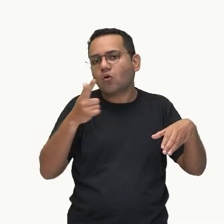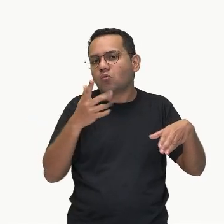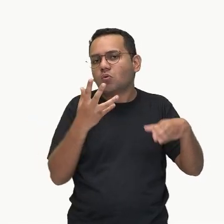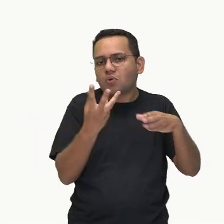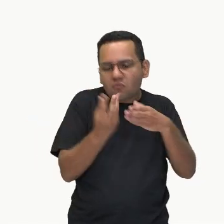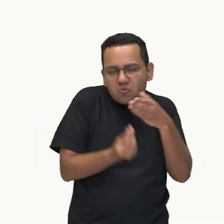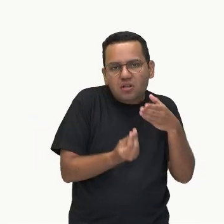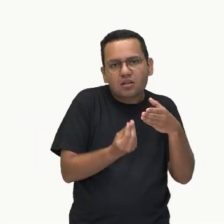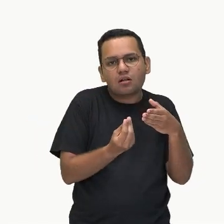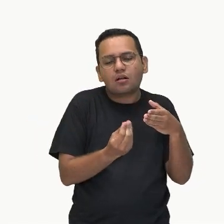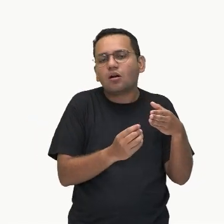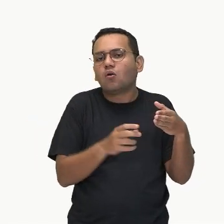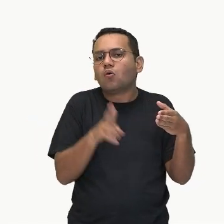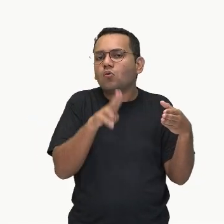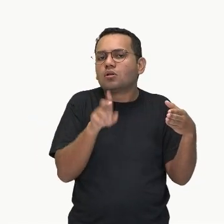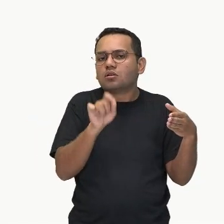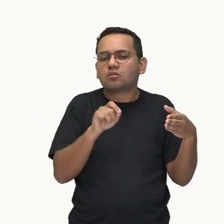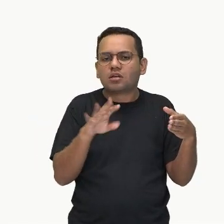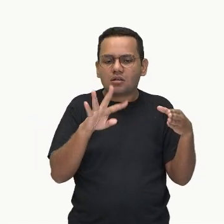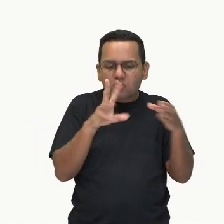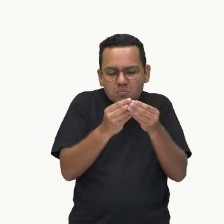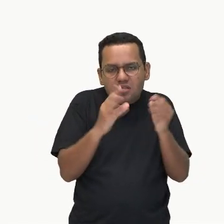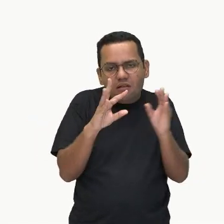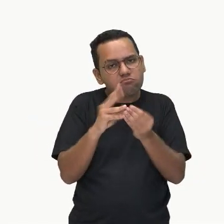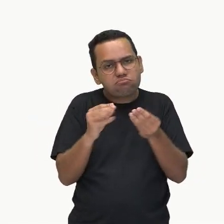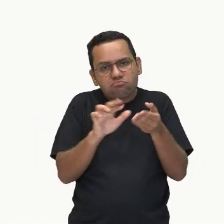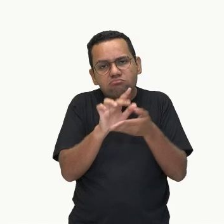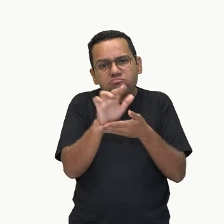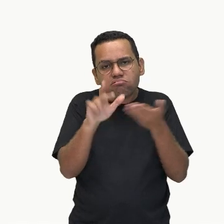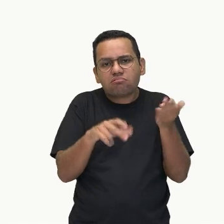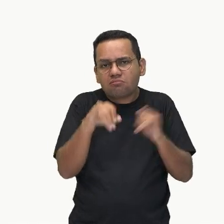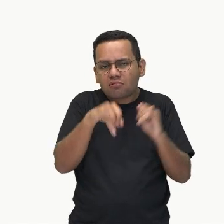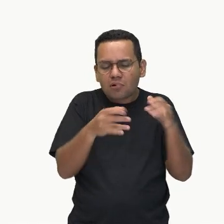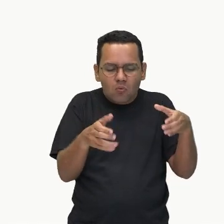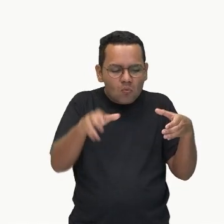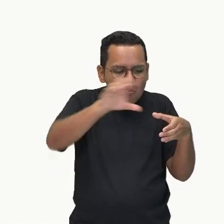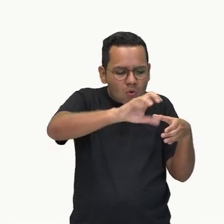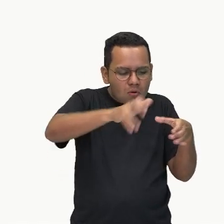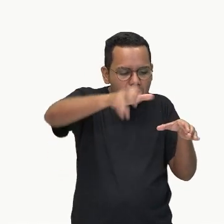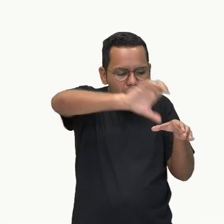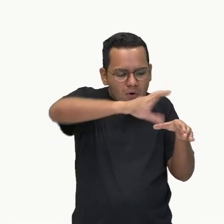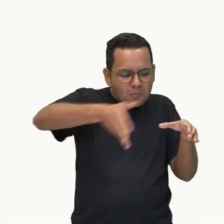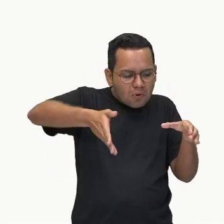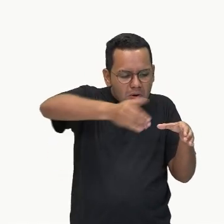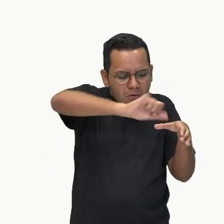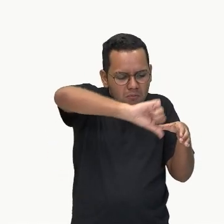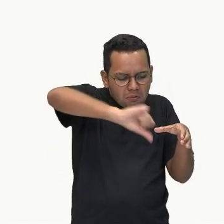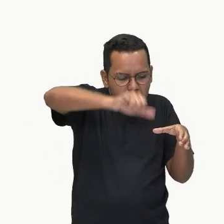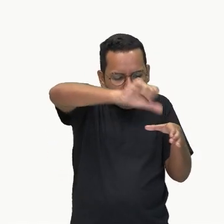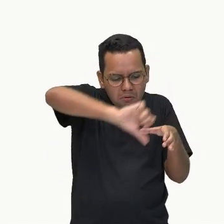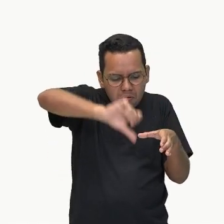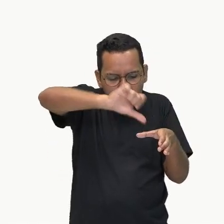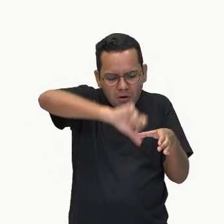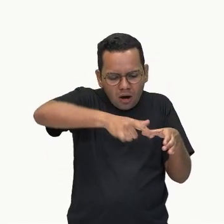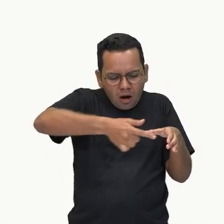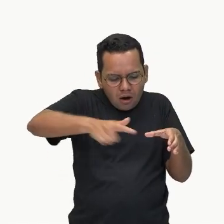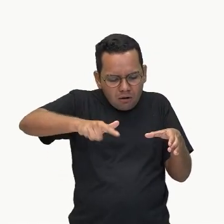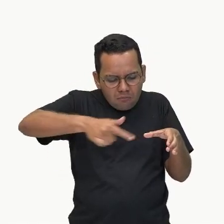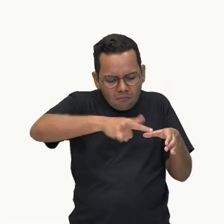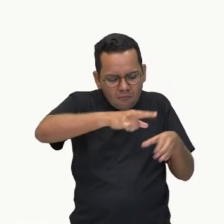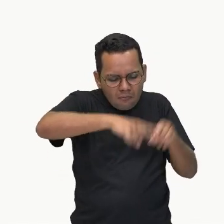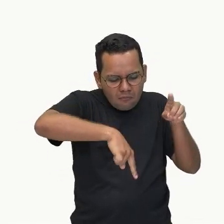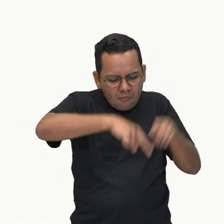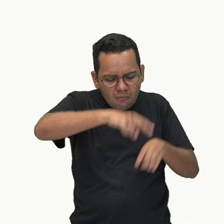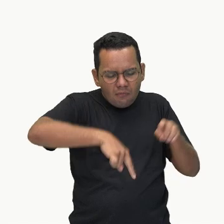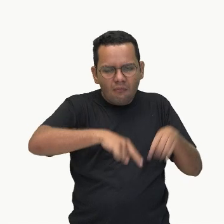Então adiciona-se junto à água algumas substâncias químicas que vão se associar àqueles elementos que estão dispersos, que a gente